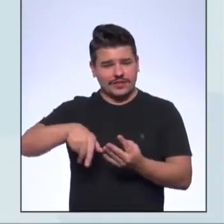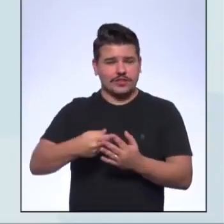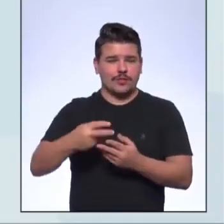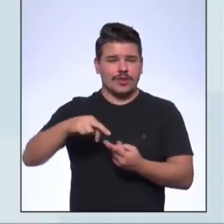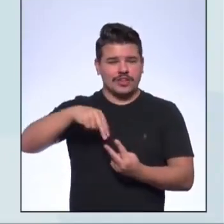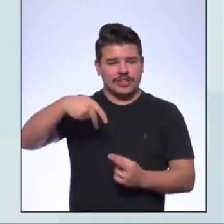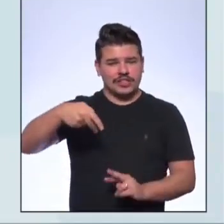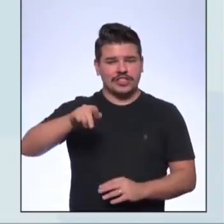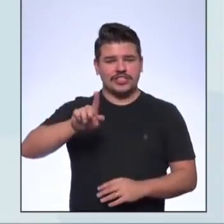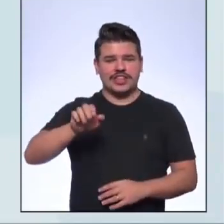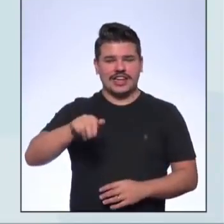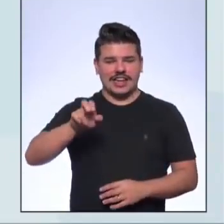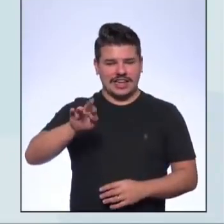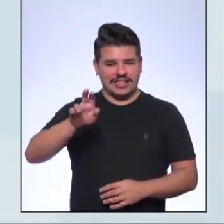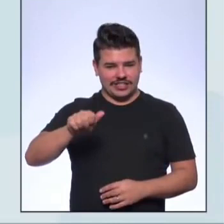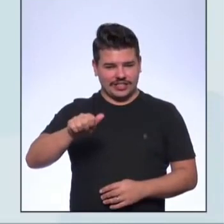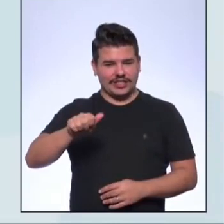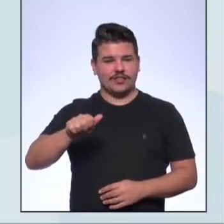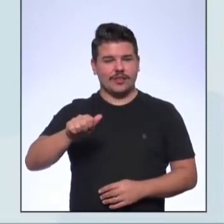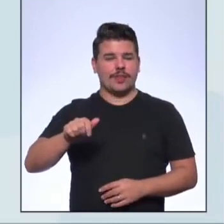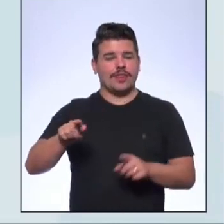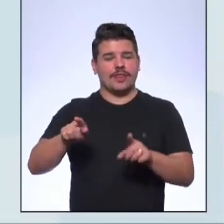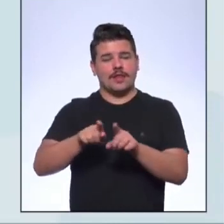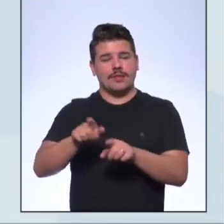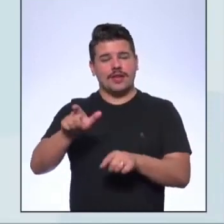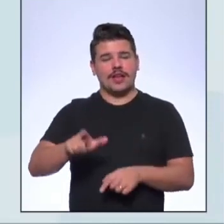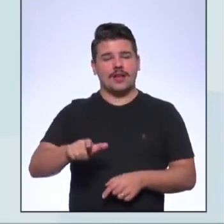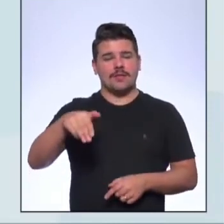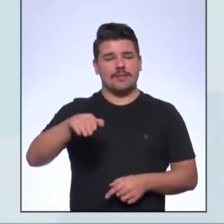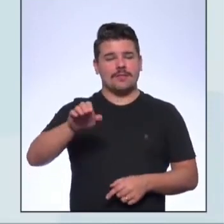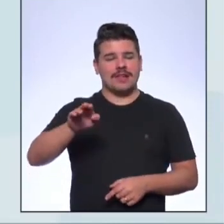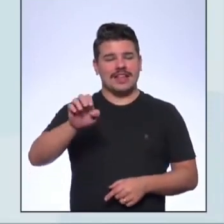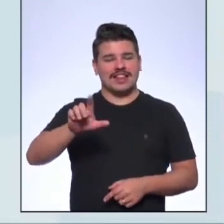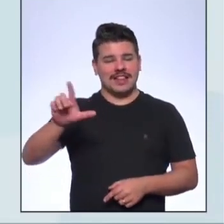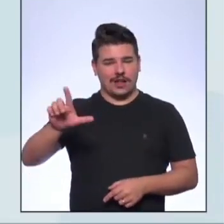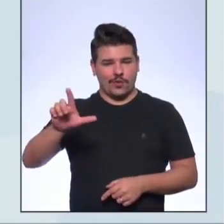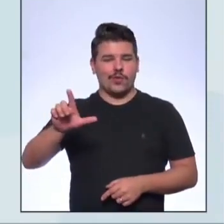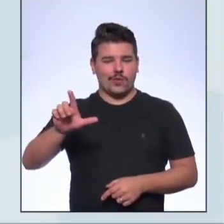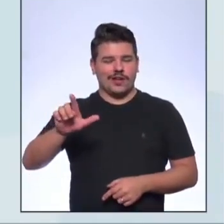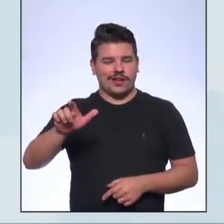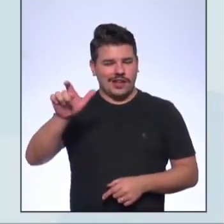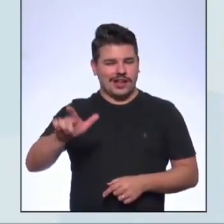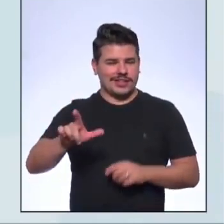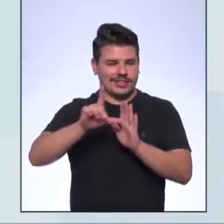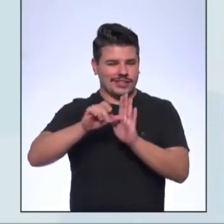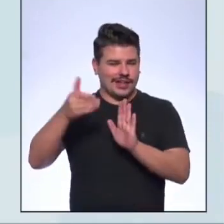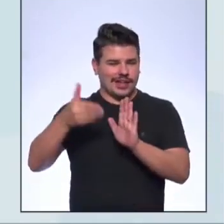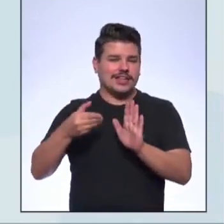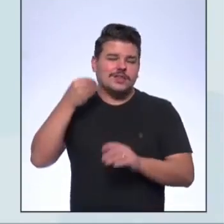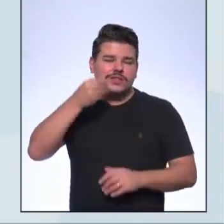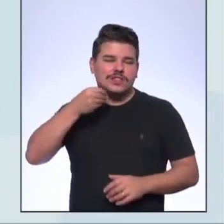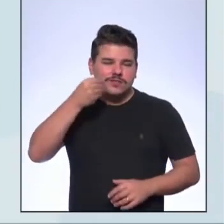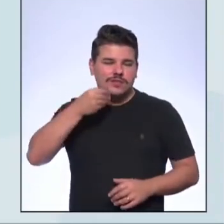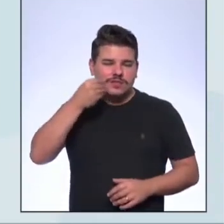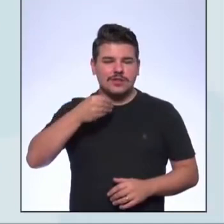genética, concepções pré-mendelianas e as leis de Mendel. E o experimento de Mendel também.